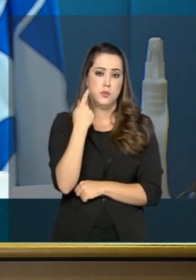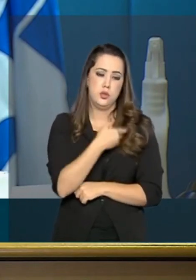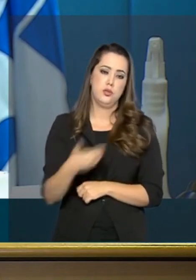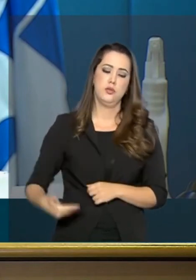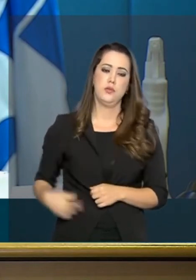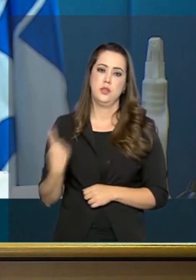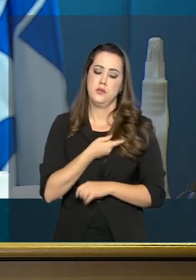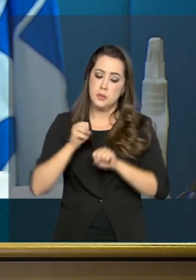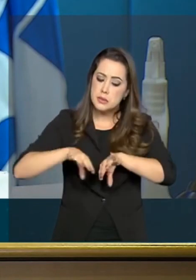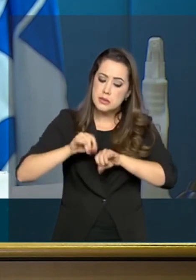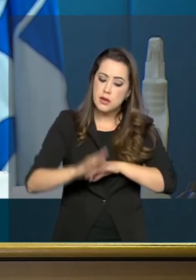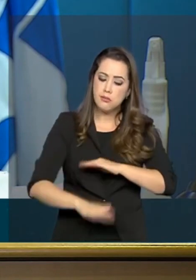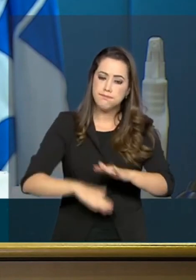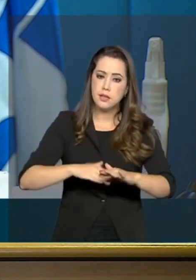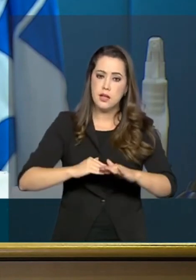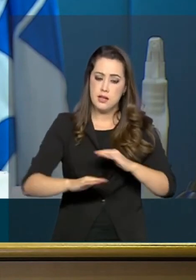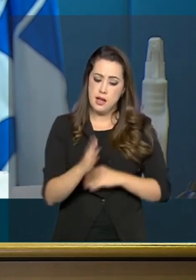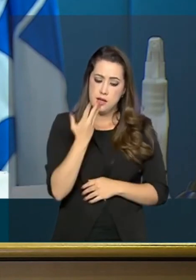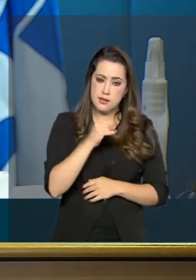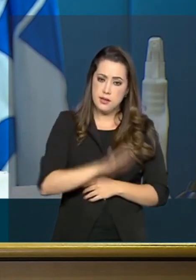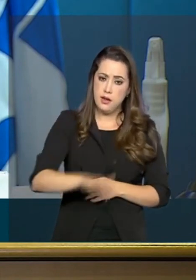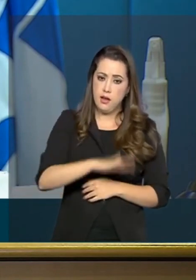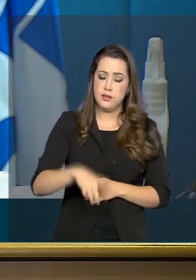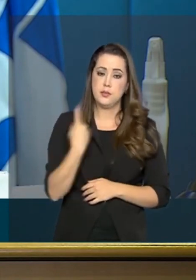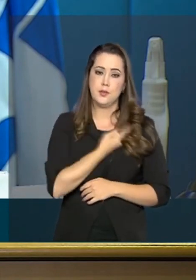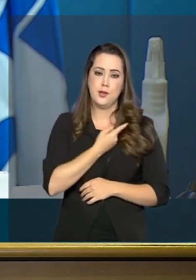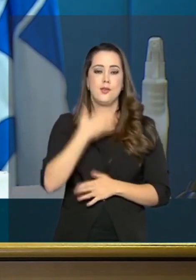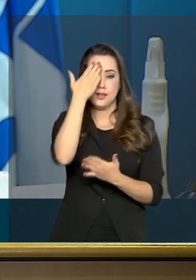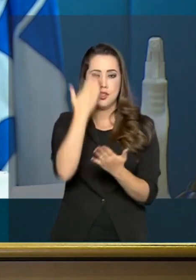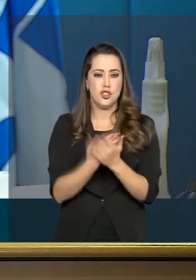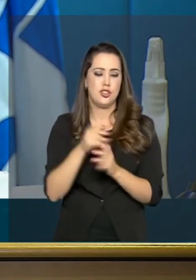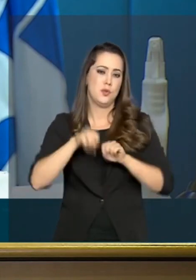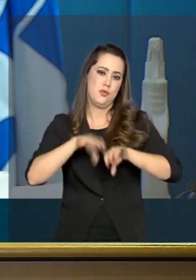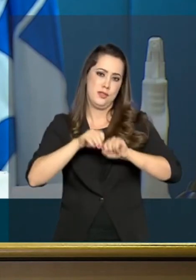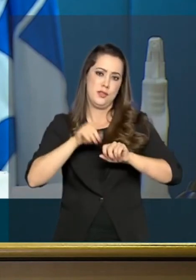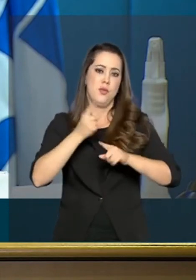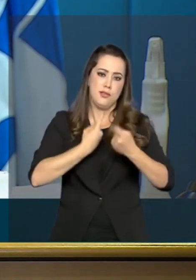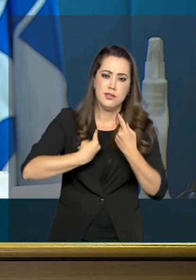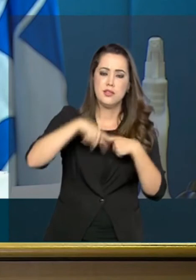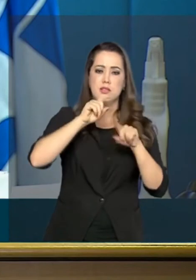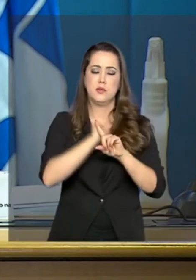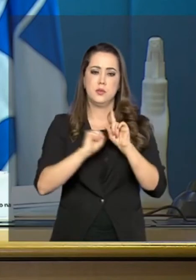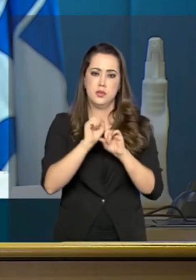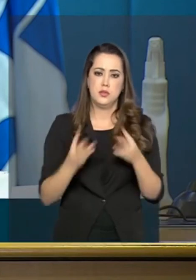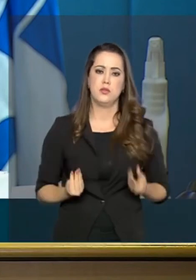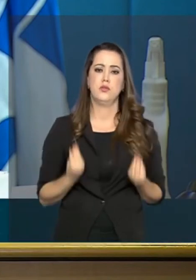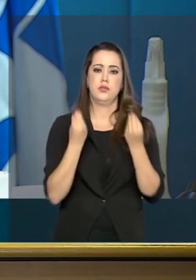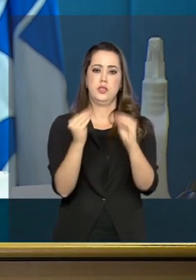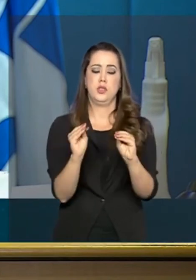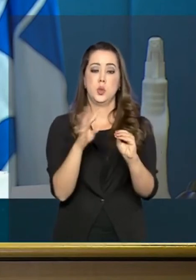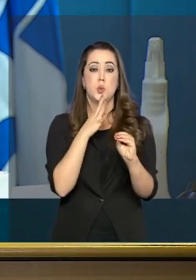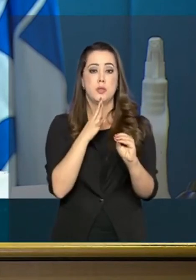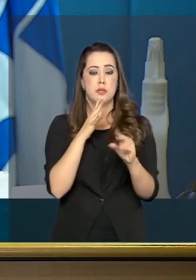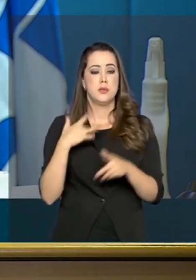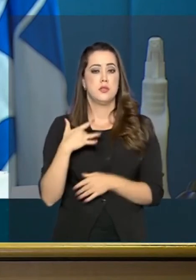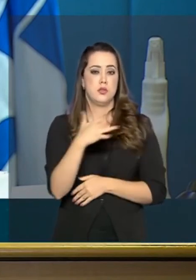educar nossas crianças, porque acreditamos que a educação é o maior meio de transformação social, levando conhecimento de saúde